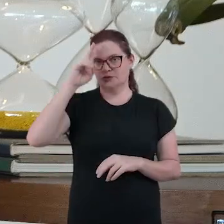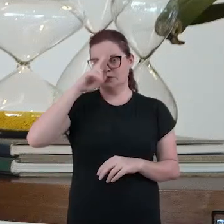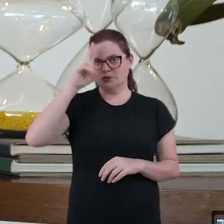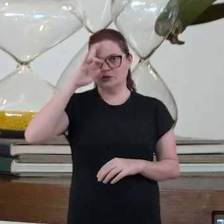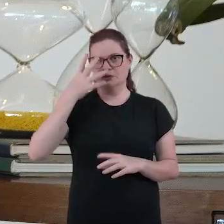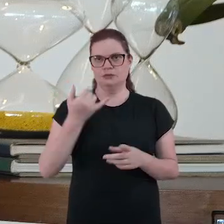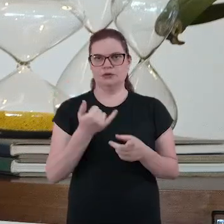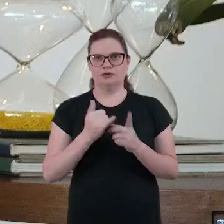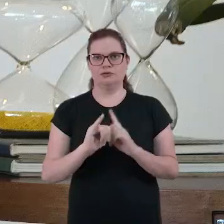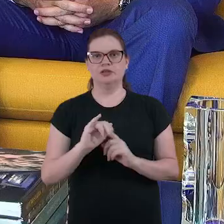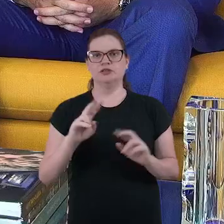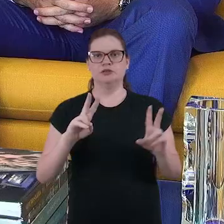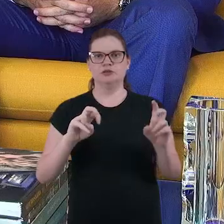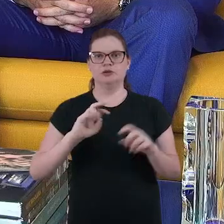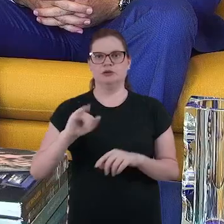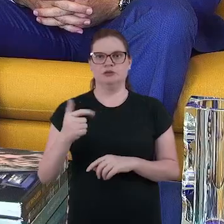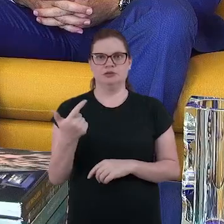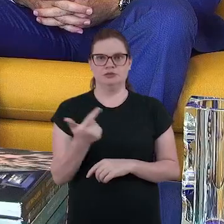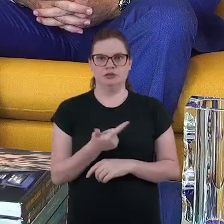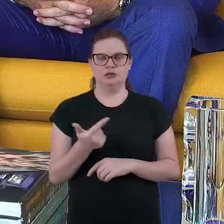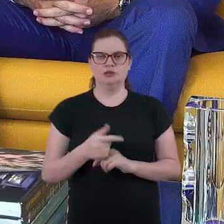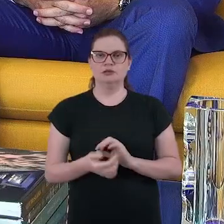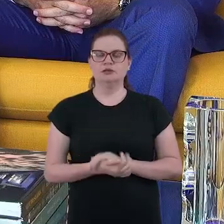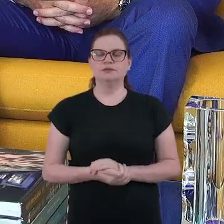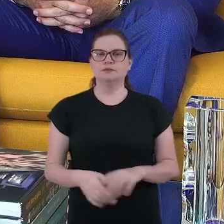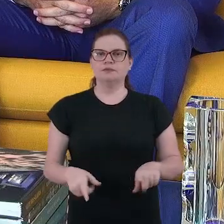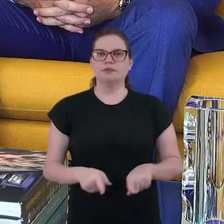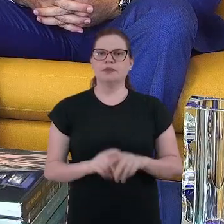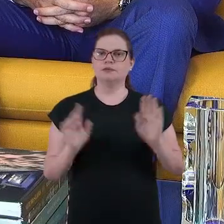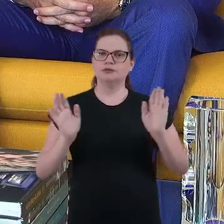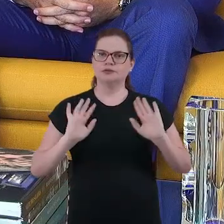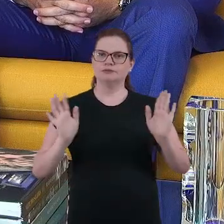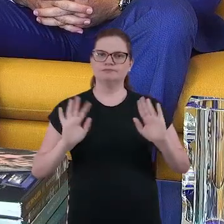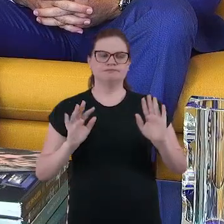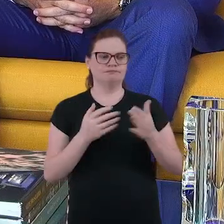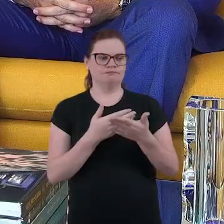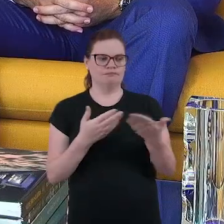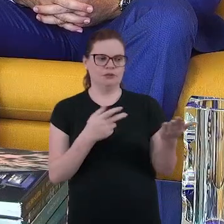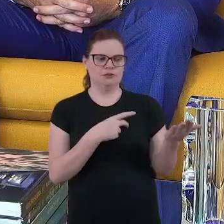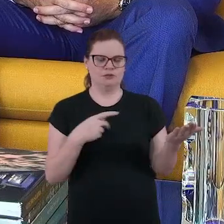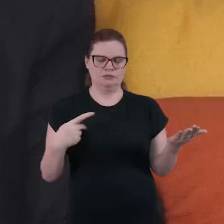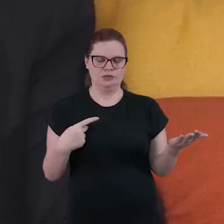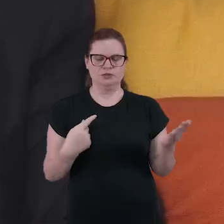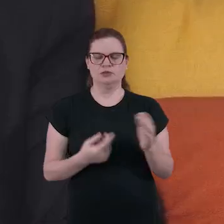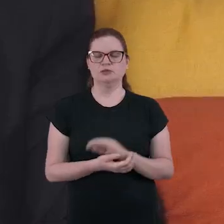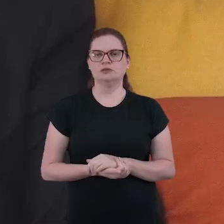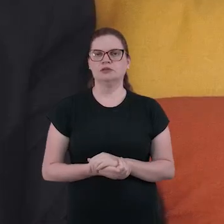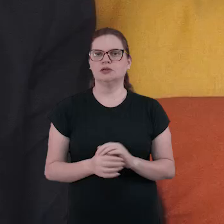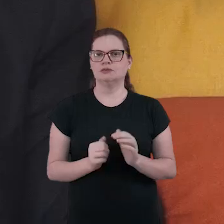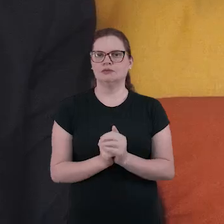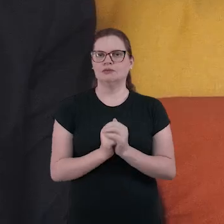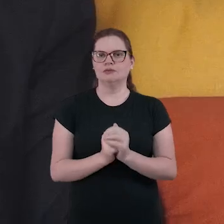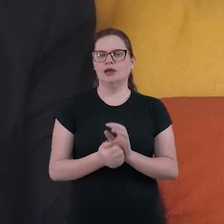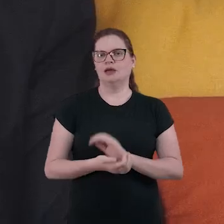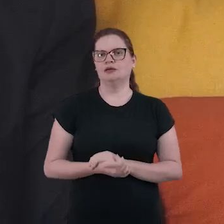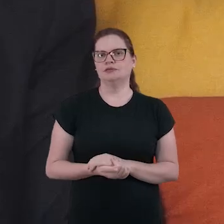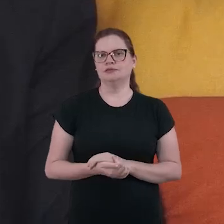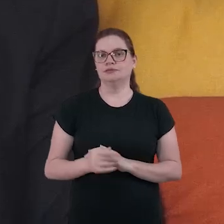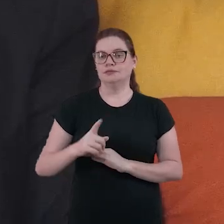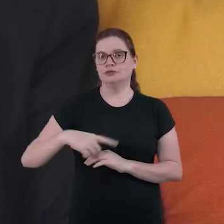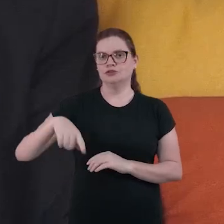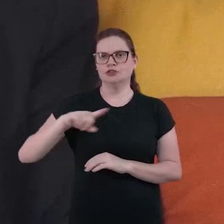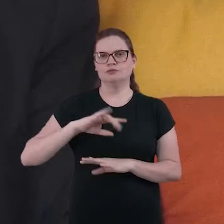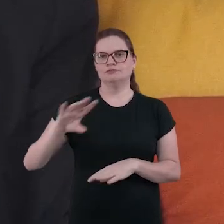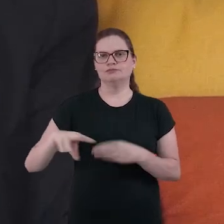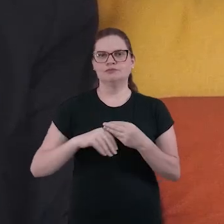né, profética de Jacó, e despedimos aqui dos pastores, pastor Edilson. Amém. A ressalva que